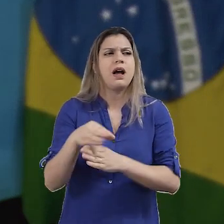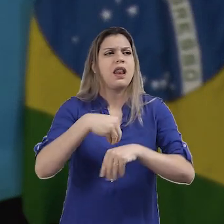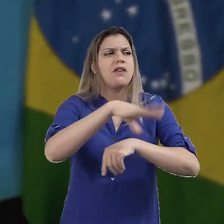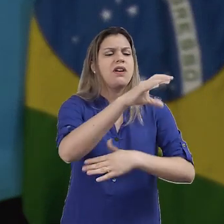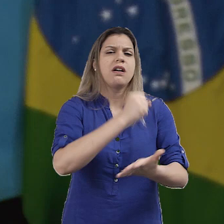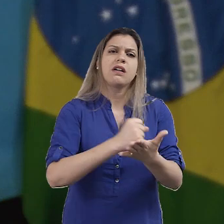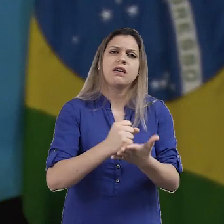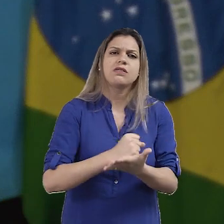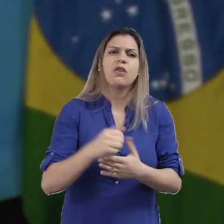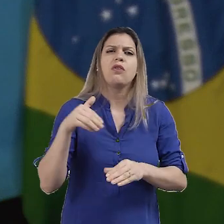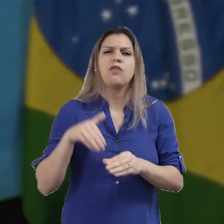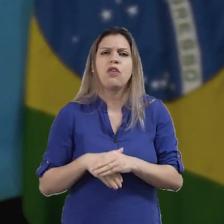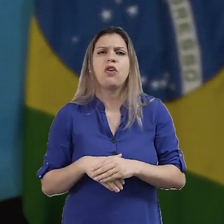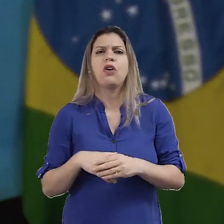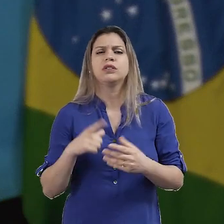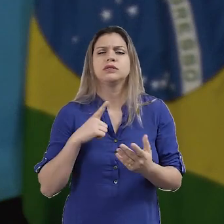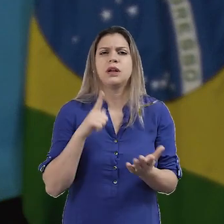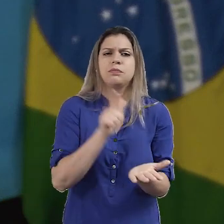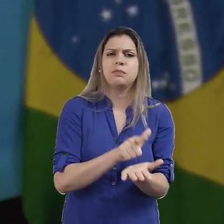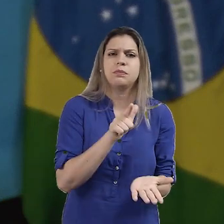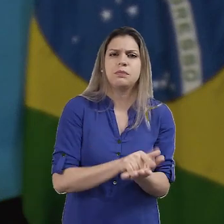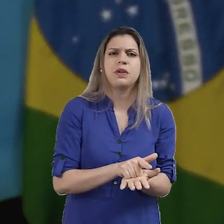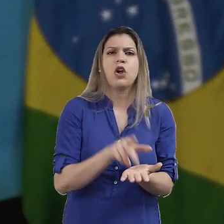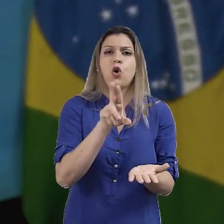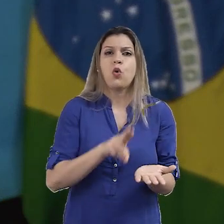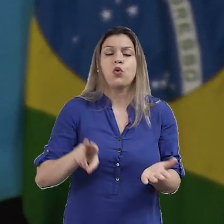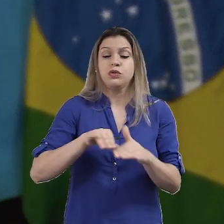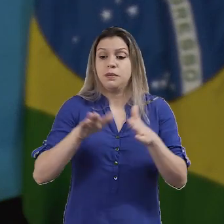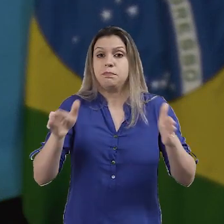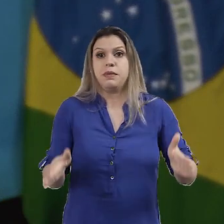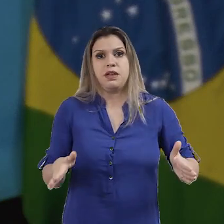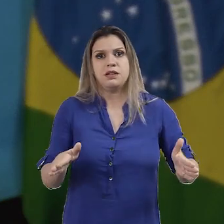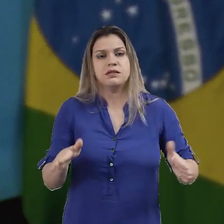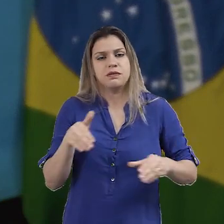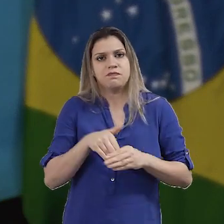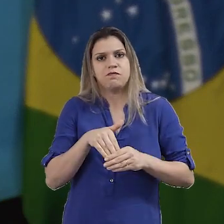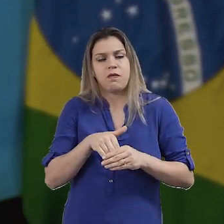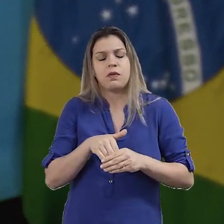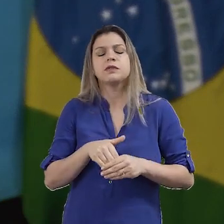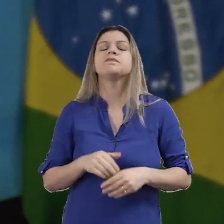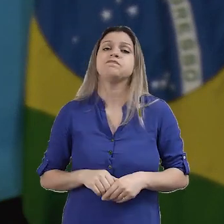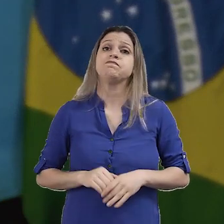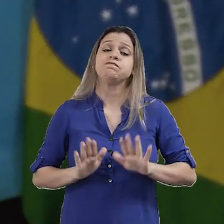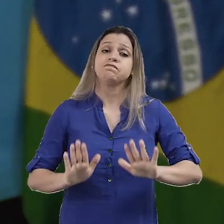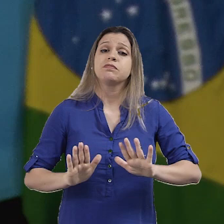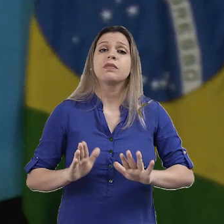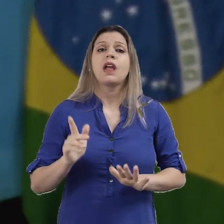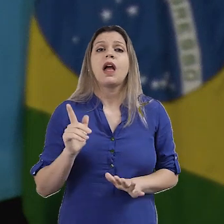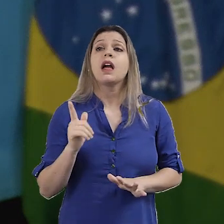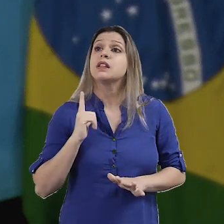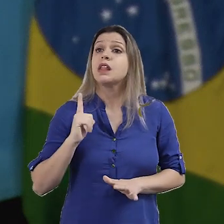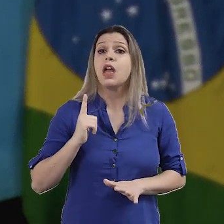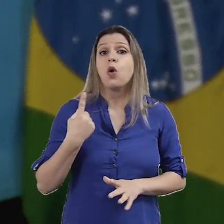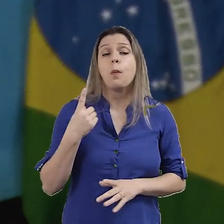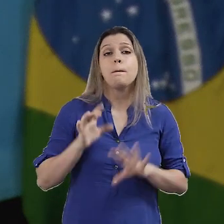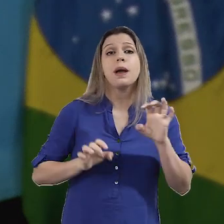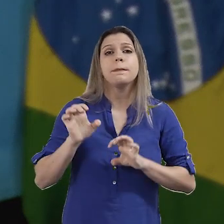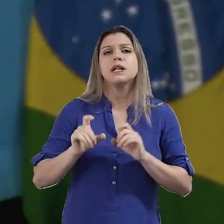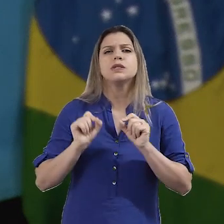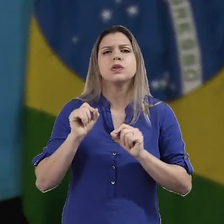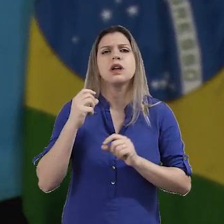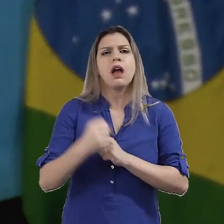cartórios eleitorais, que são aqueles formulários utilizados pelos mesários nas eleições. E essa determinada